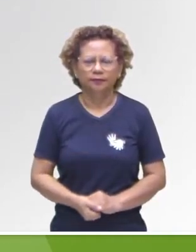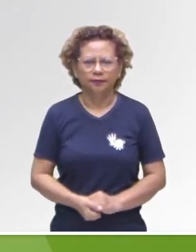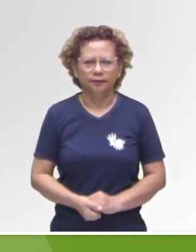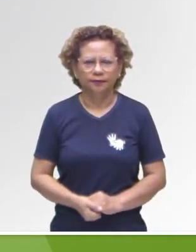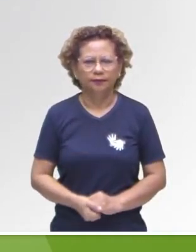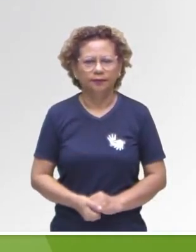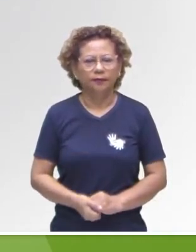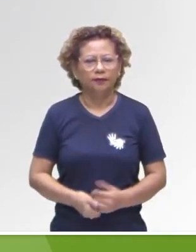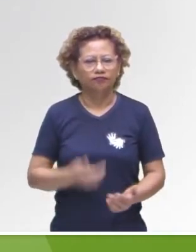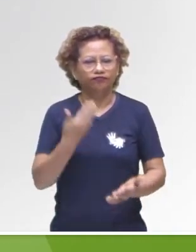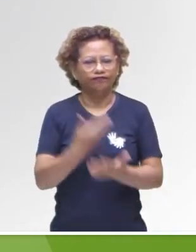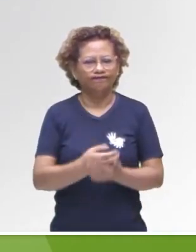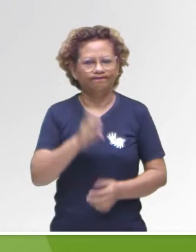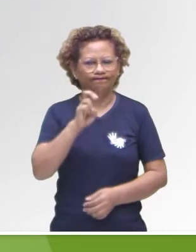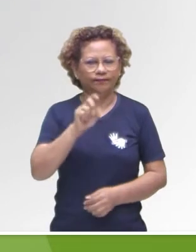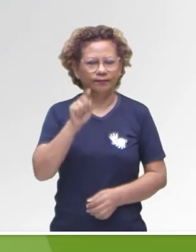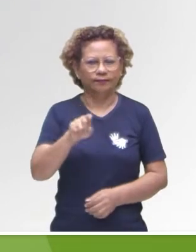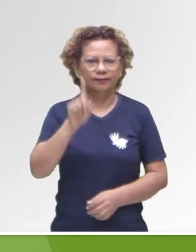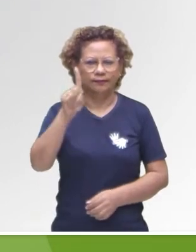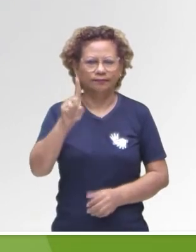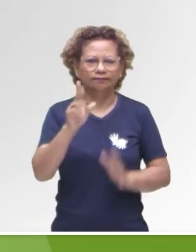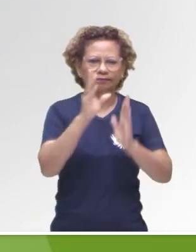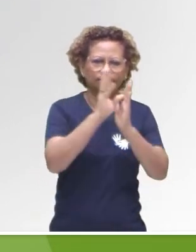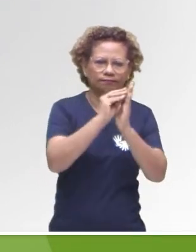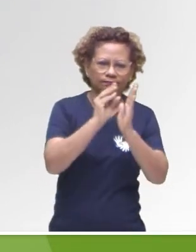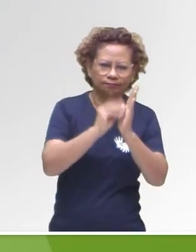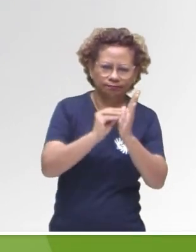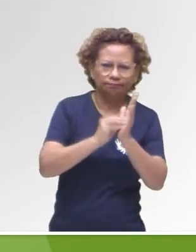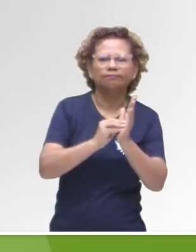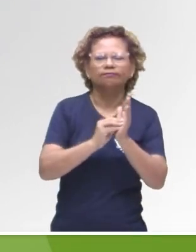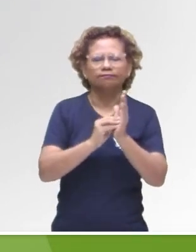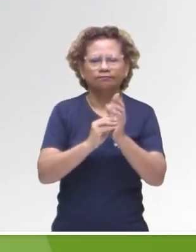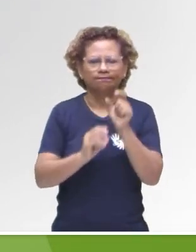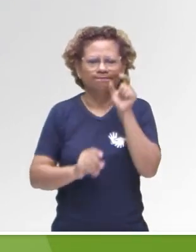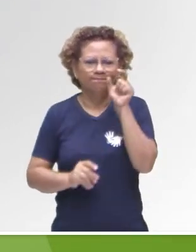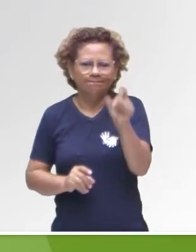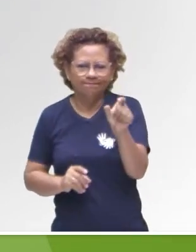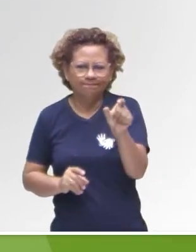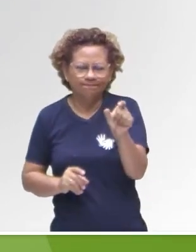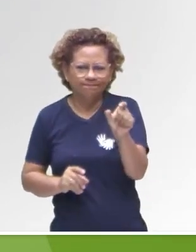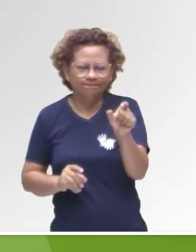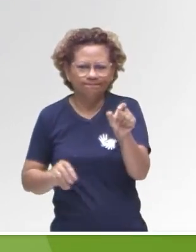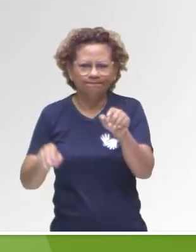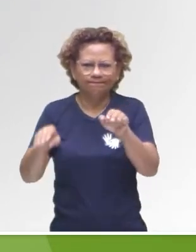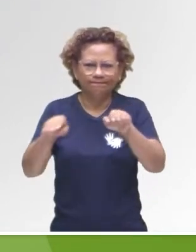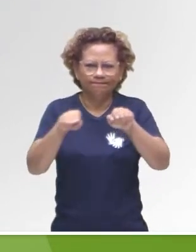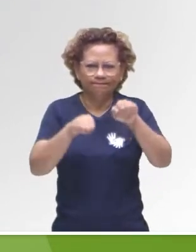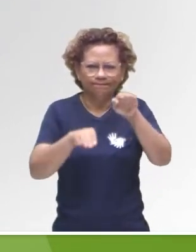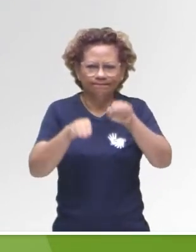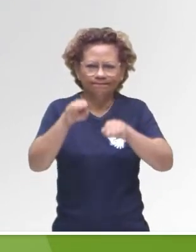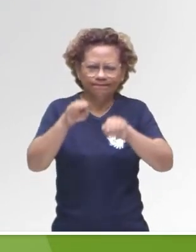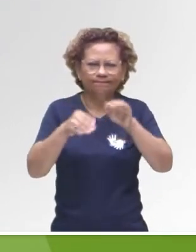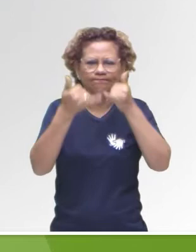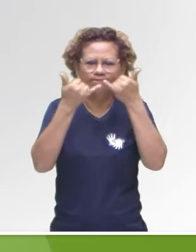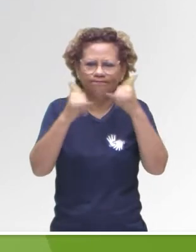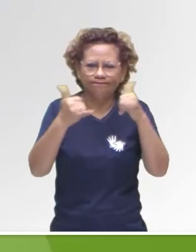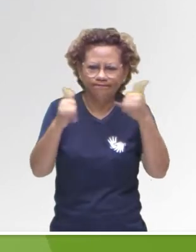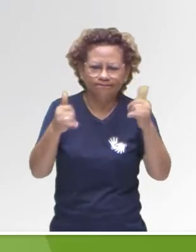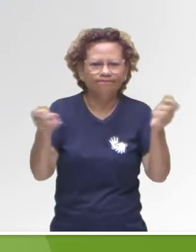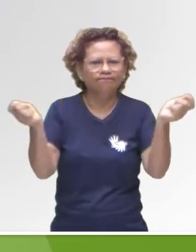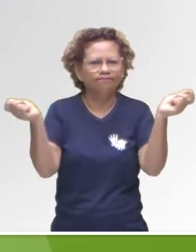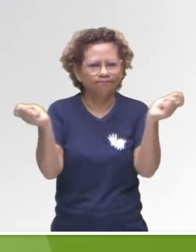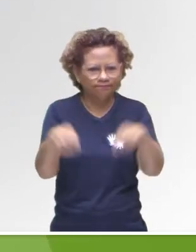Aula 5.1. Conteúdos. Condutor em equilíbrio eletrostático. Capacitores, capacitância